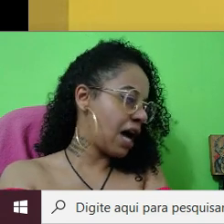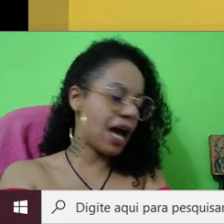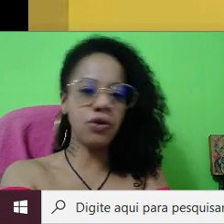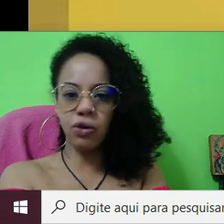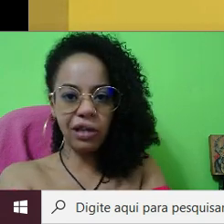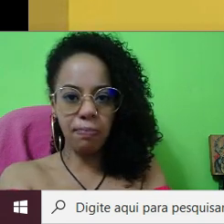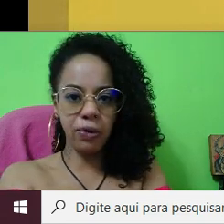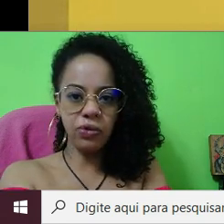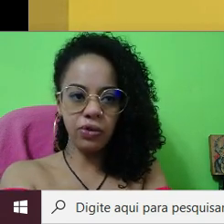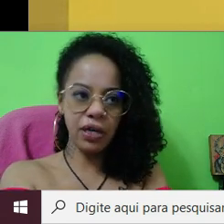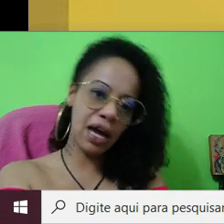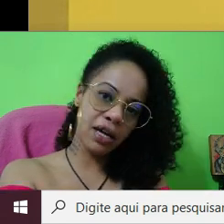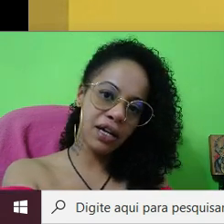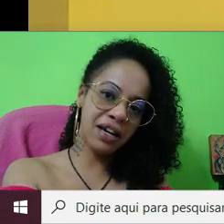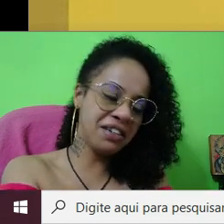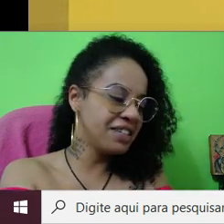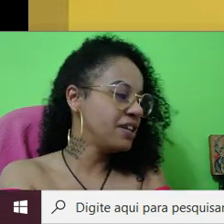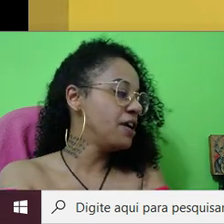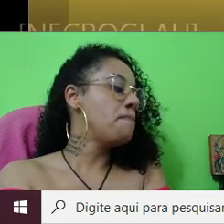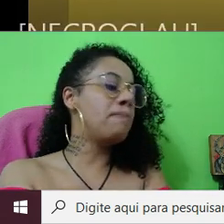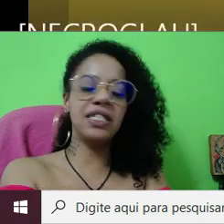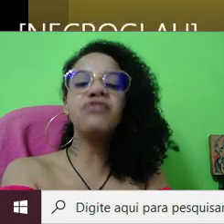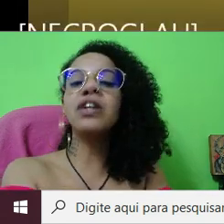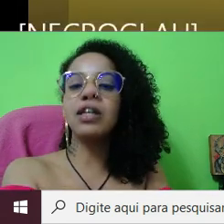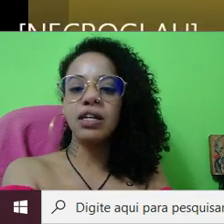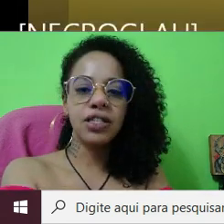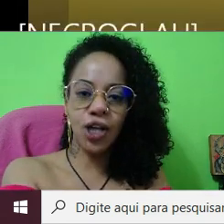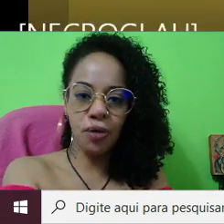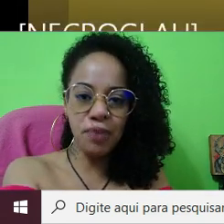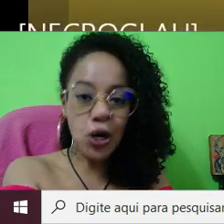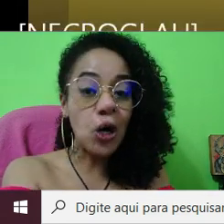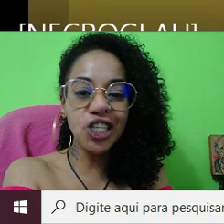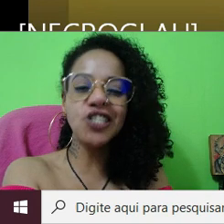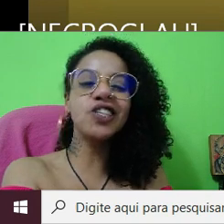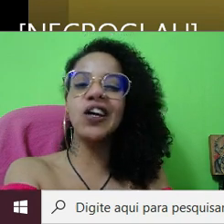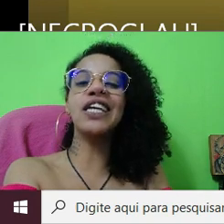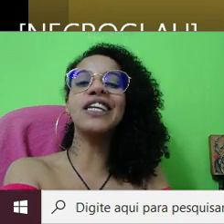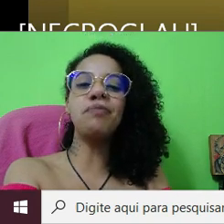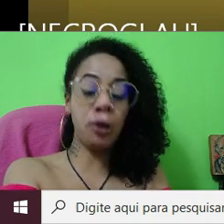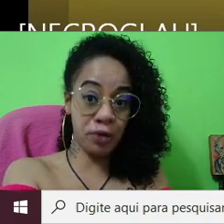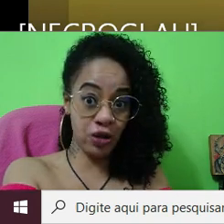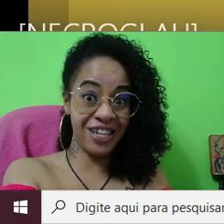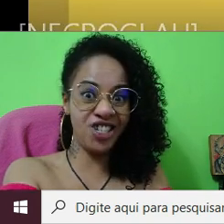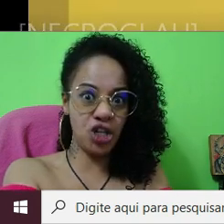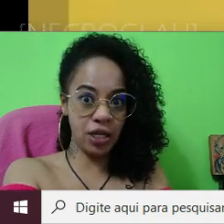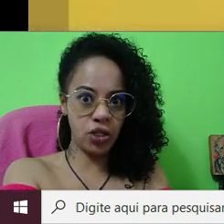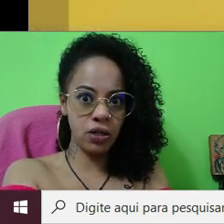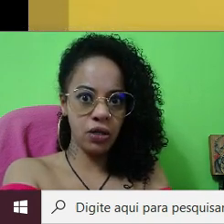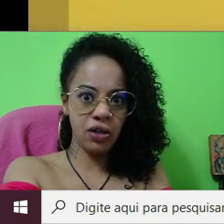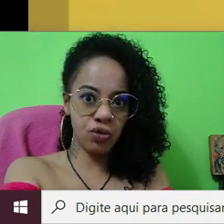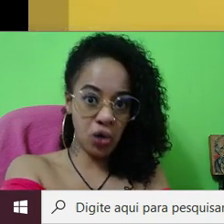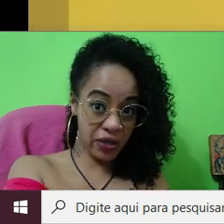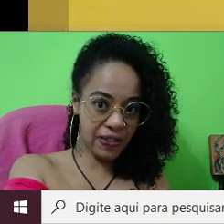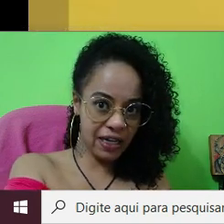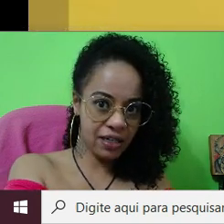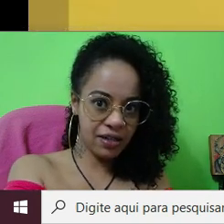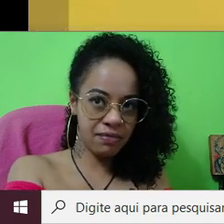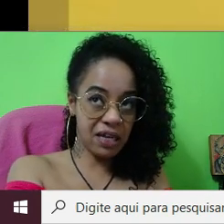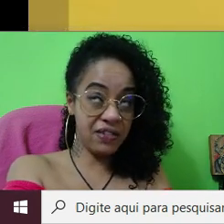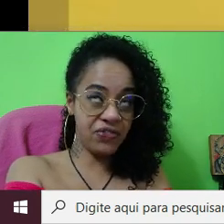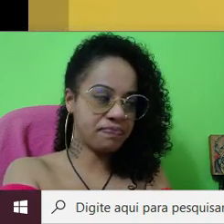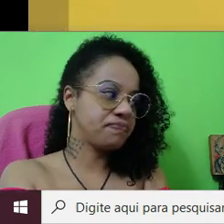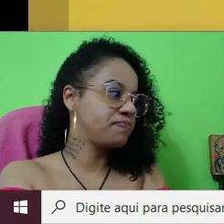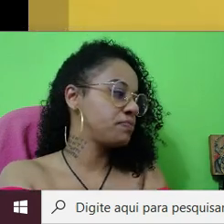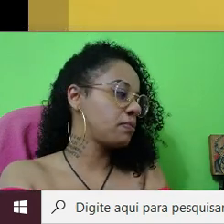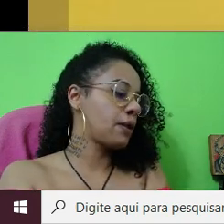é conservar o quê aí o contraponto né mas enfim só me corrigindo aí né porque o pessoal é exigente com nós né